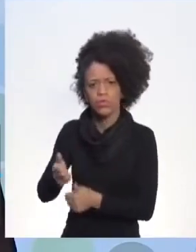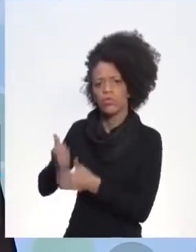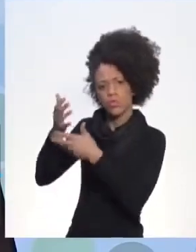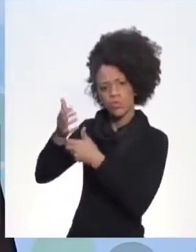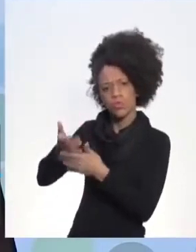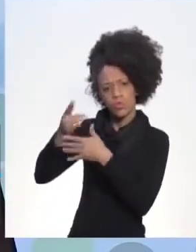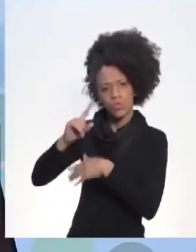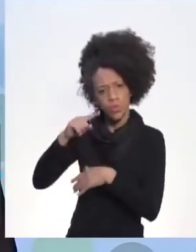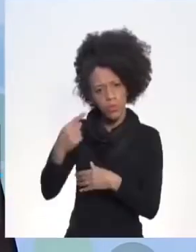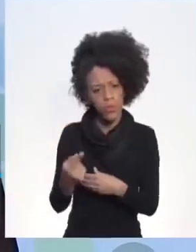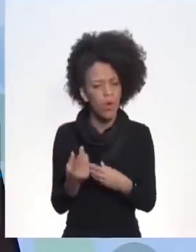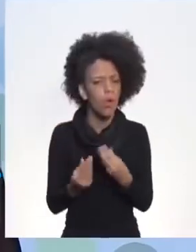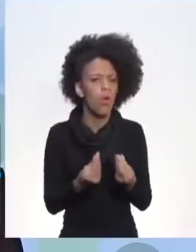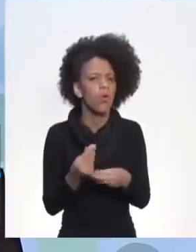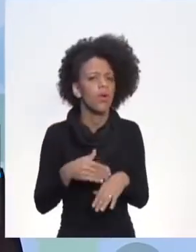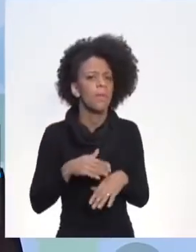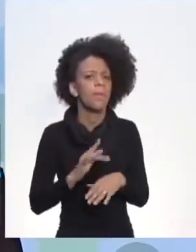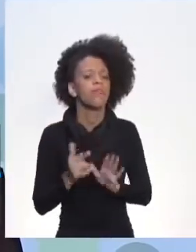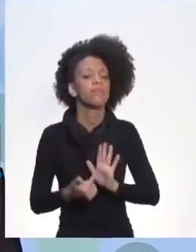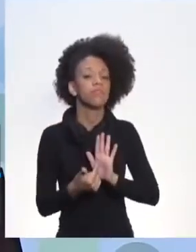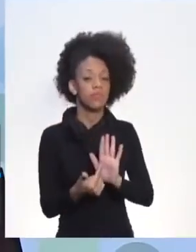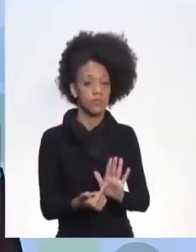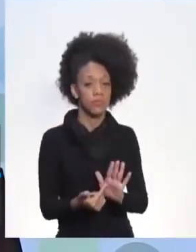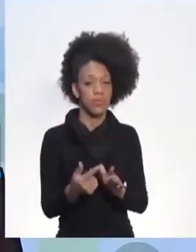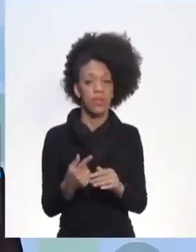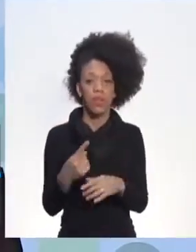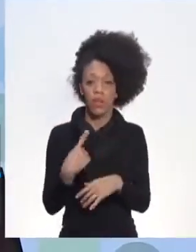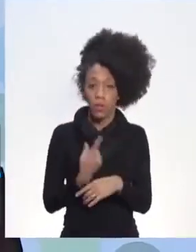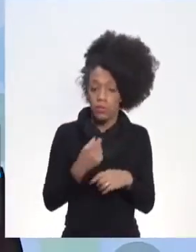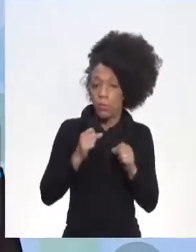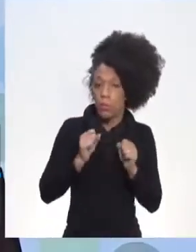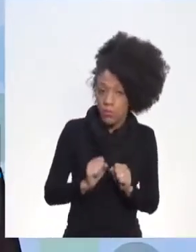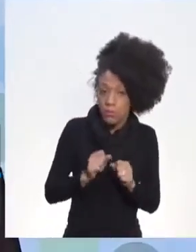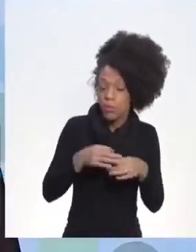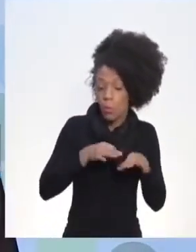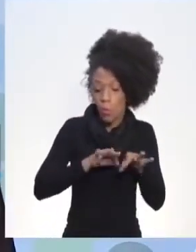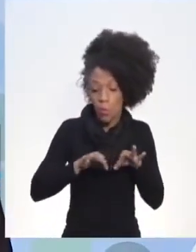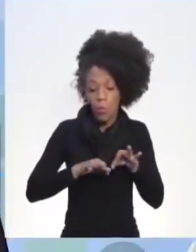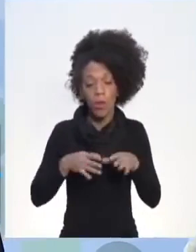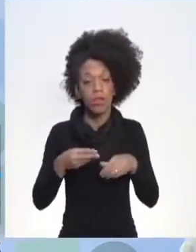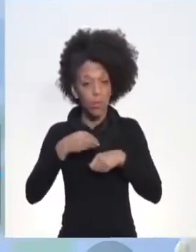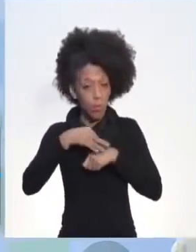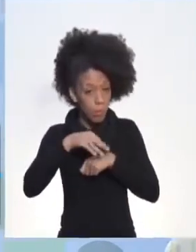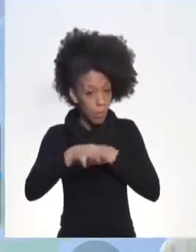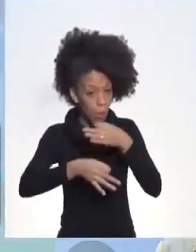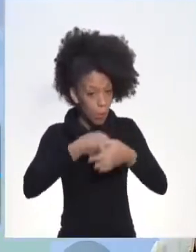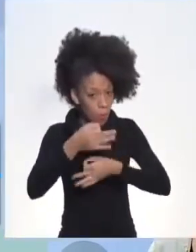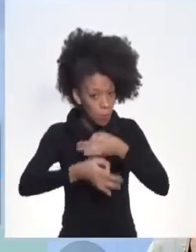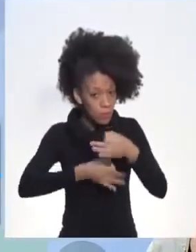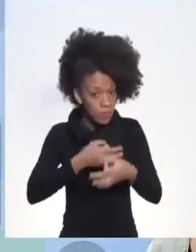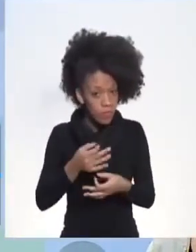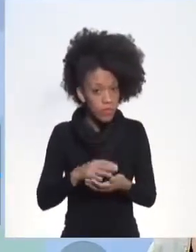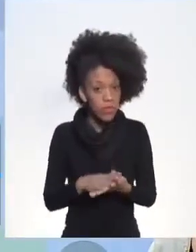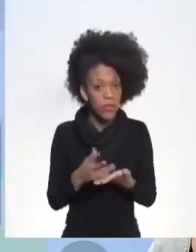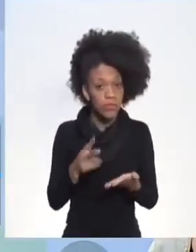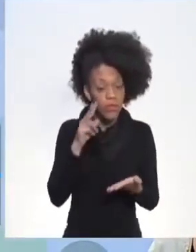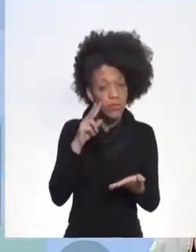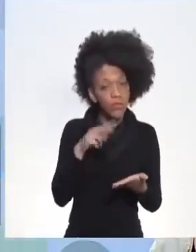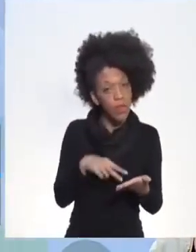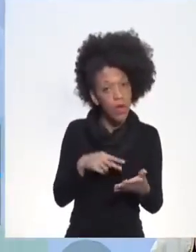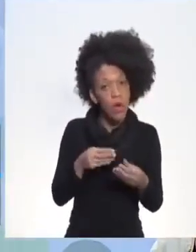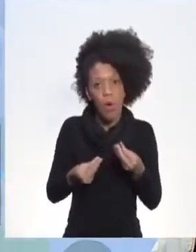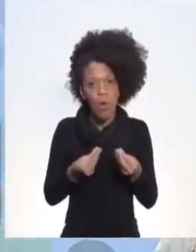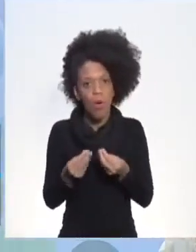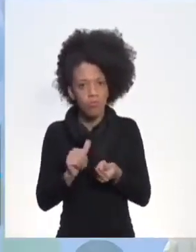chat depois para ver o que mais apareceu aqui que a gente pode incluir. E aí, quem deu a opinião, quem deu a sugestão, vai acabar vendo como